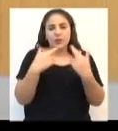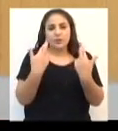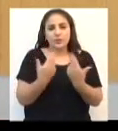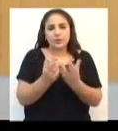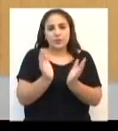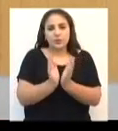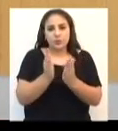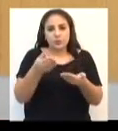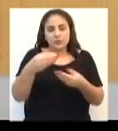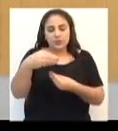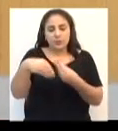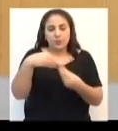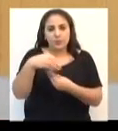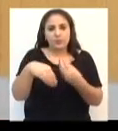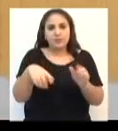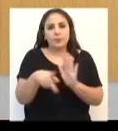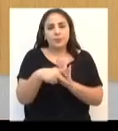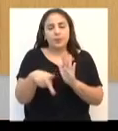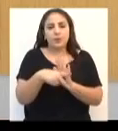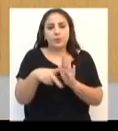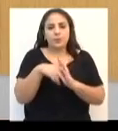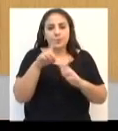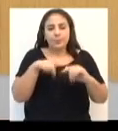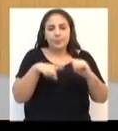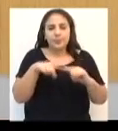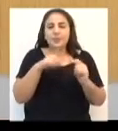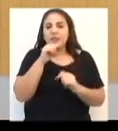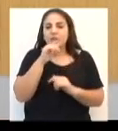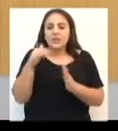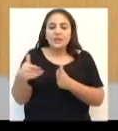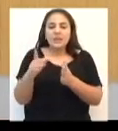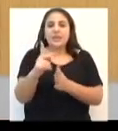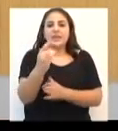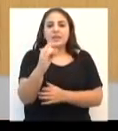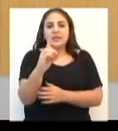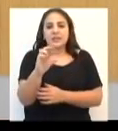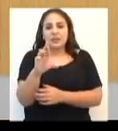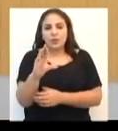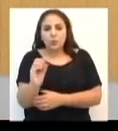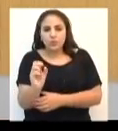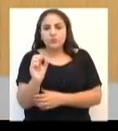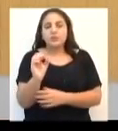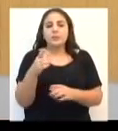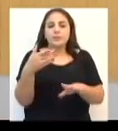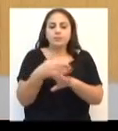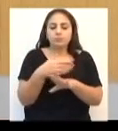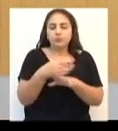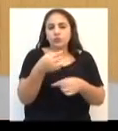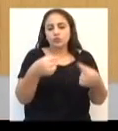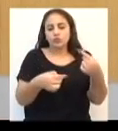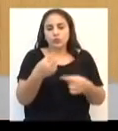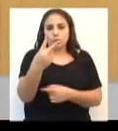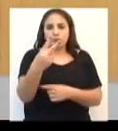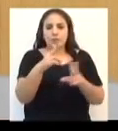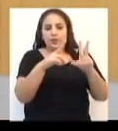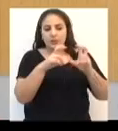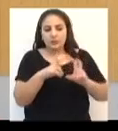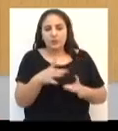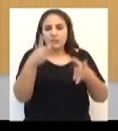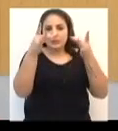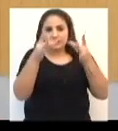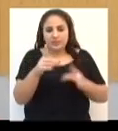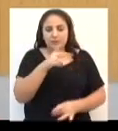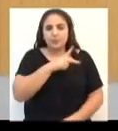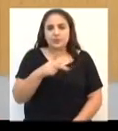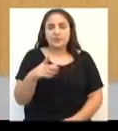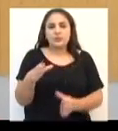Frente Parlamentar Mista dos Recursos Hídricos. Os integrantes discutiram 2 assuntos e os detalhes com a presidente